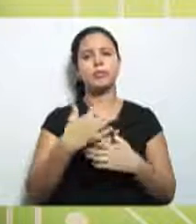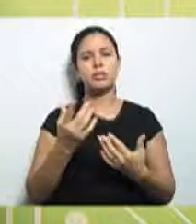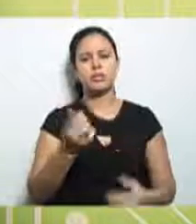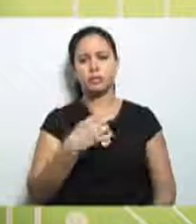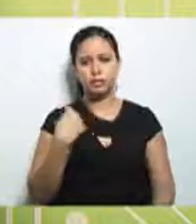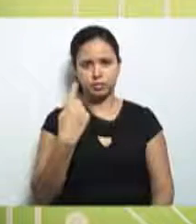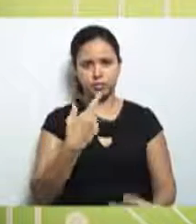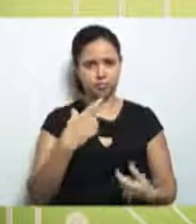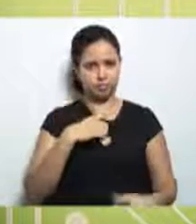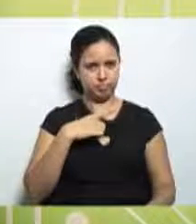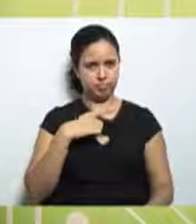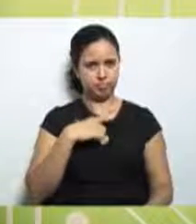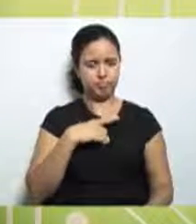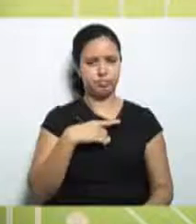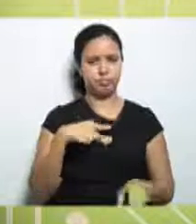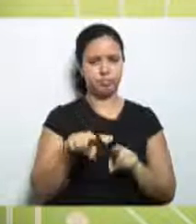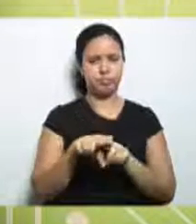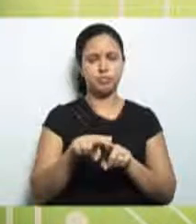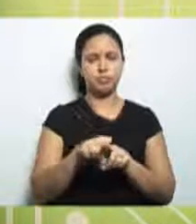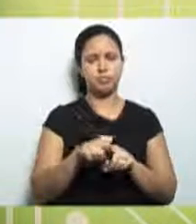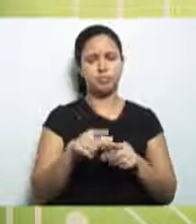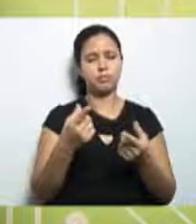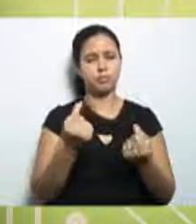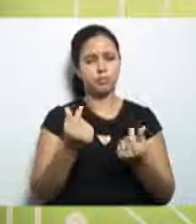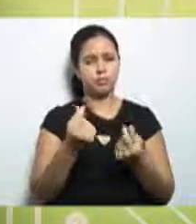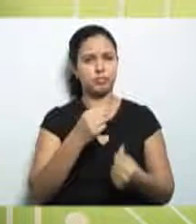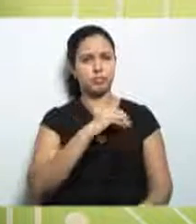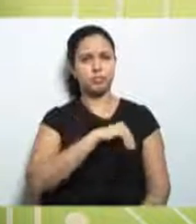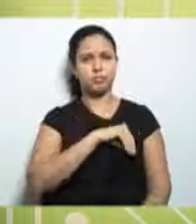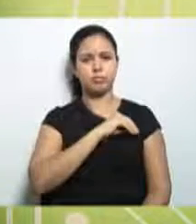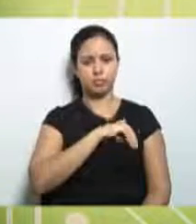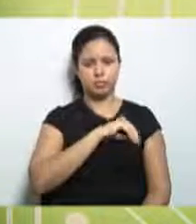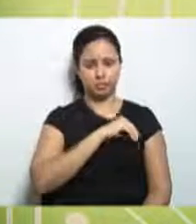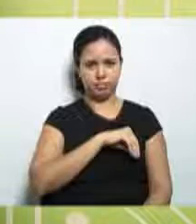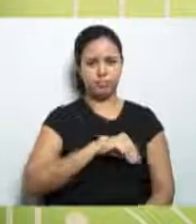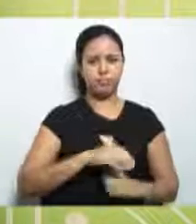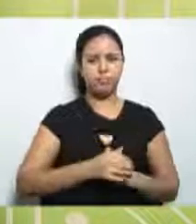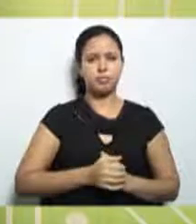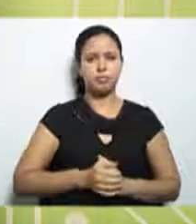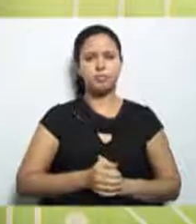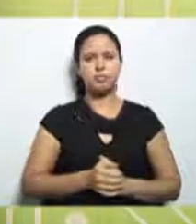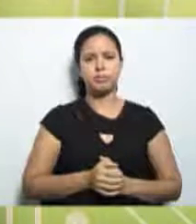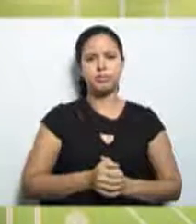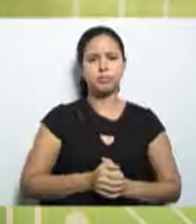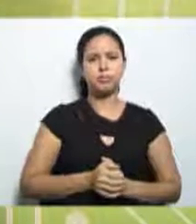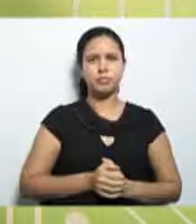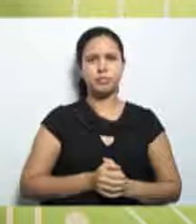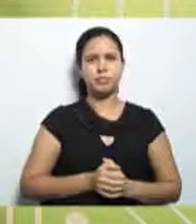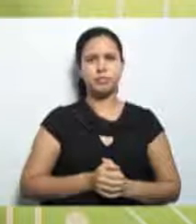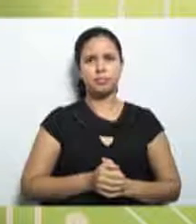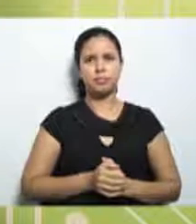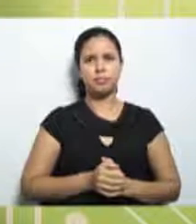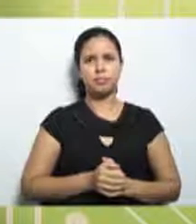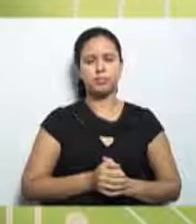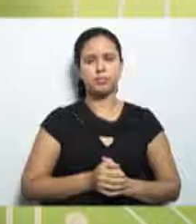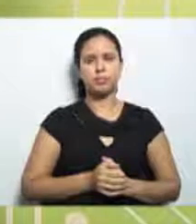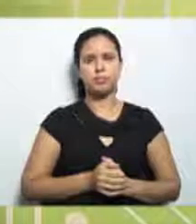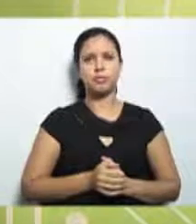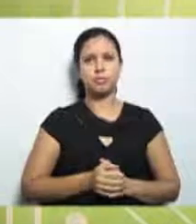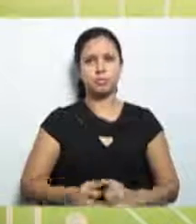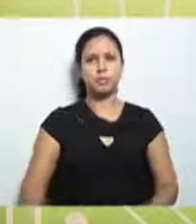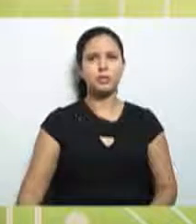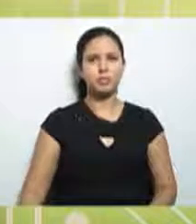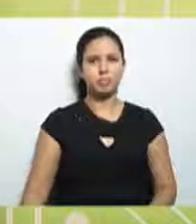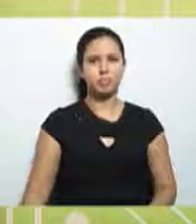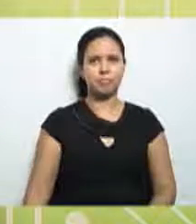gente tem também o salário, né? As pessoas trabalham, todos nós vendemos a nossa força de trabalho